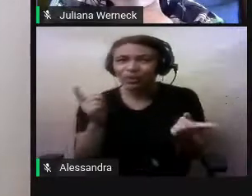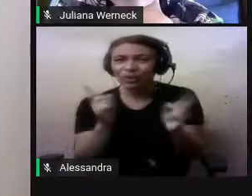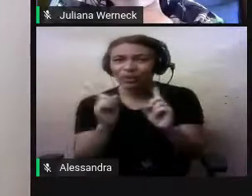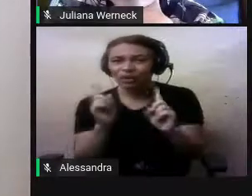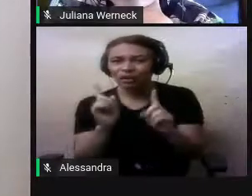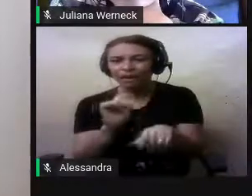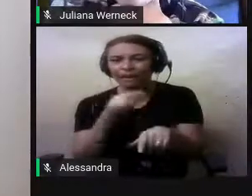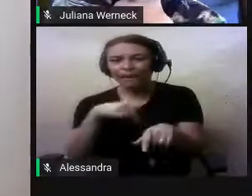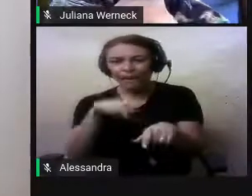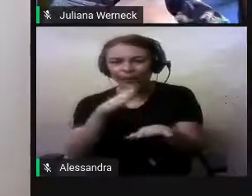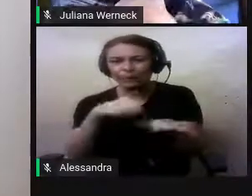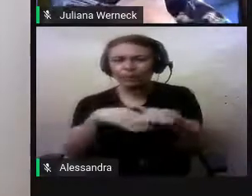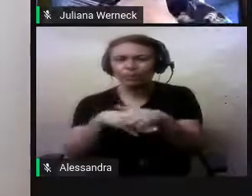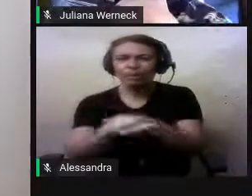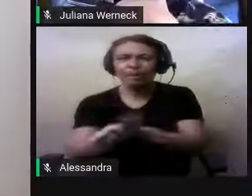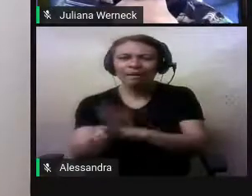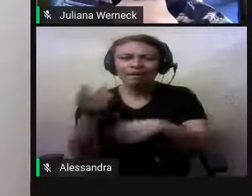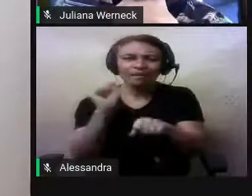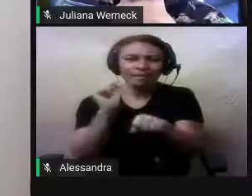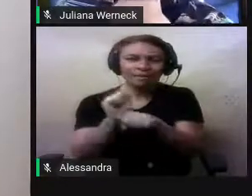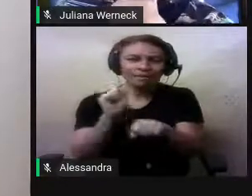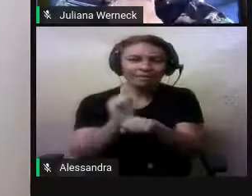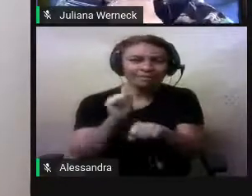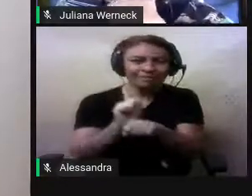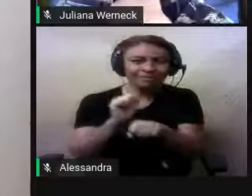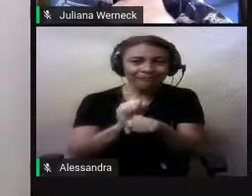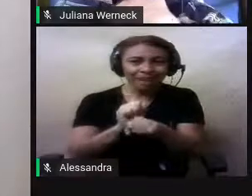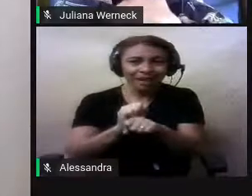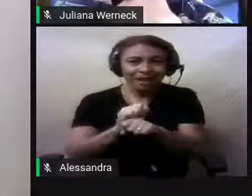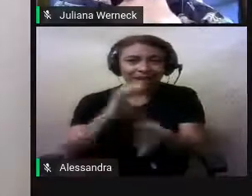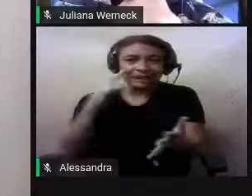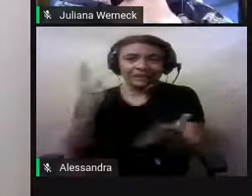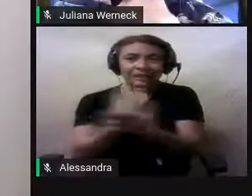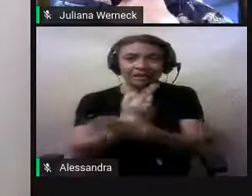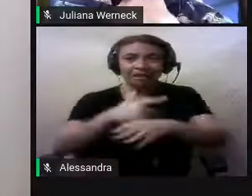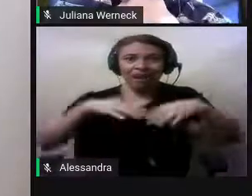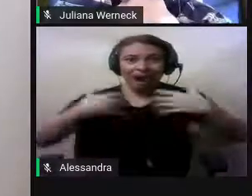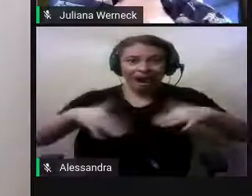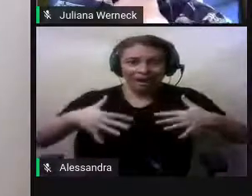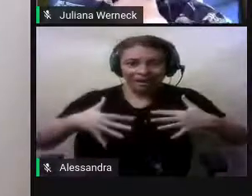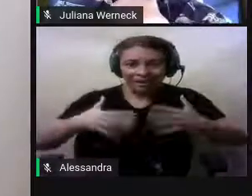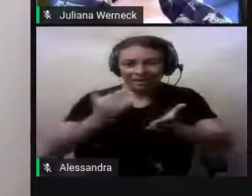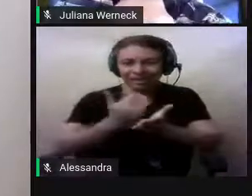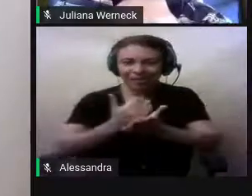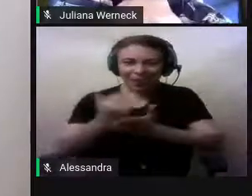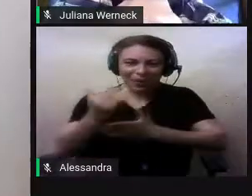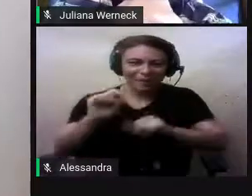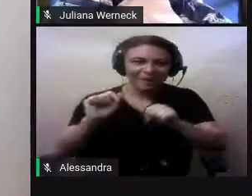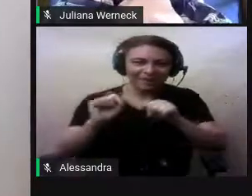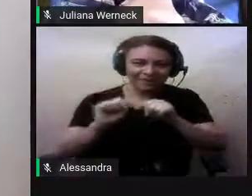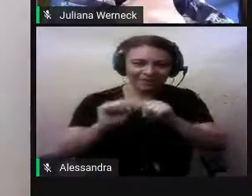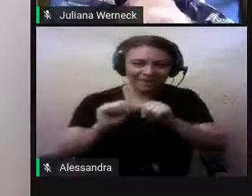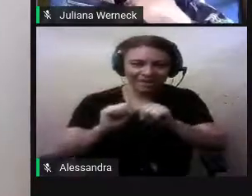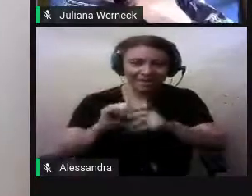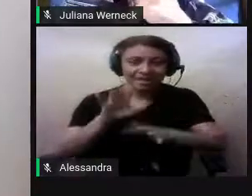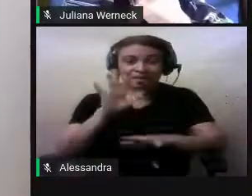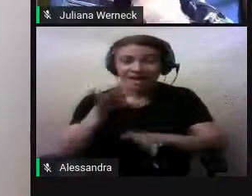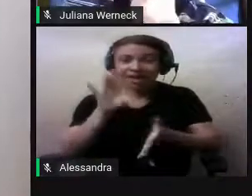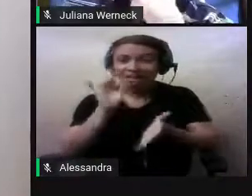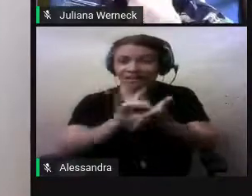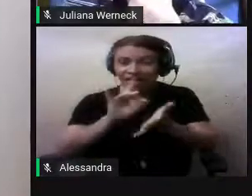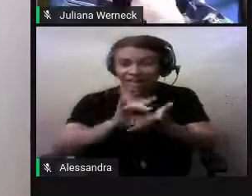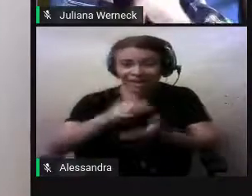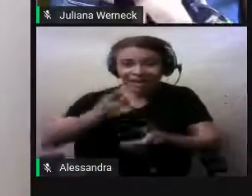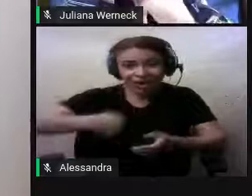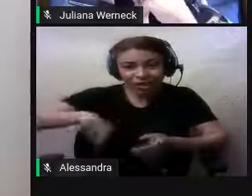alguma coisa acontecer para dar aquele empurrão e a gente ir lá e fazer o que for necessário. E a verdade é que a gente pode,